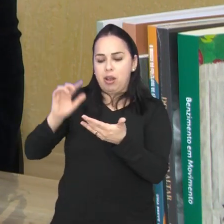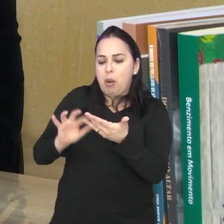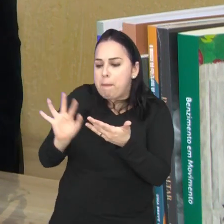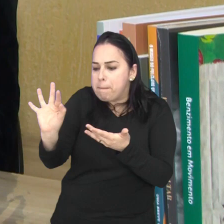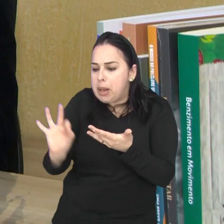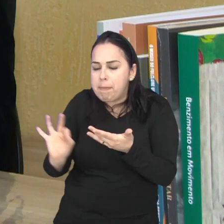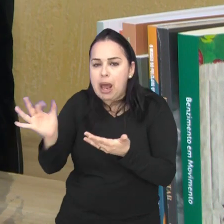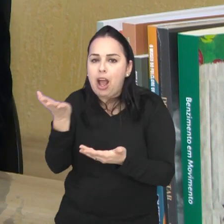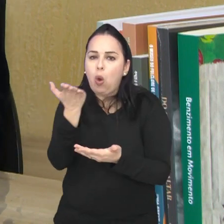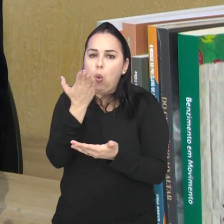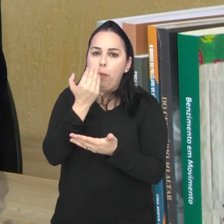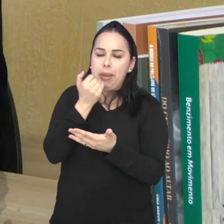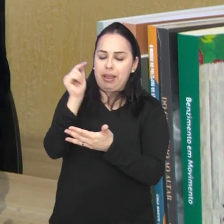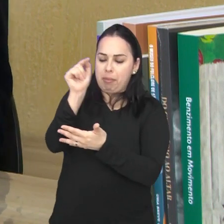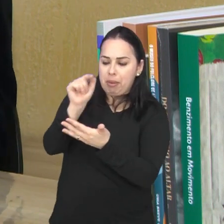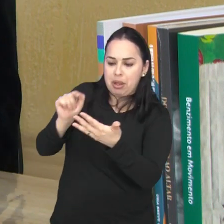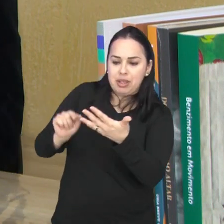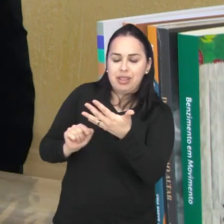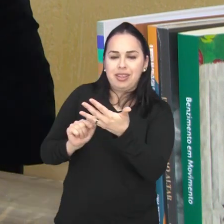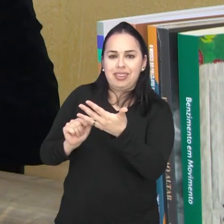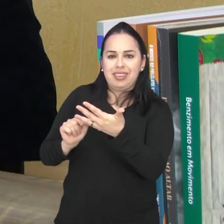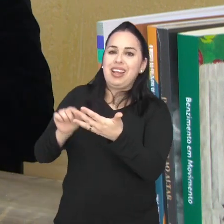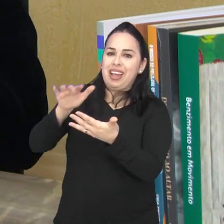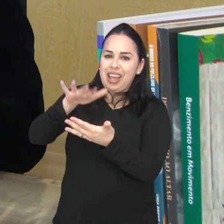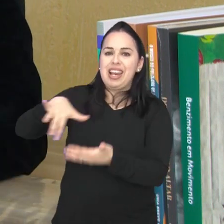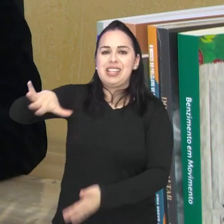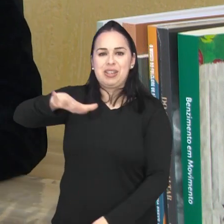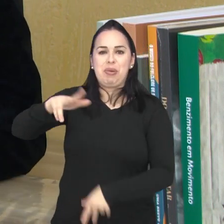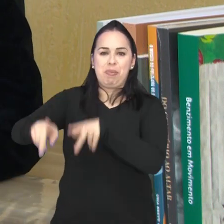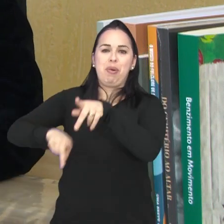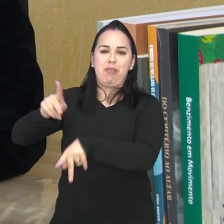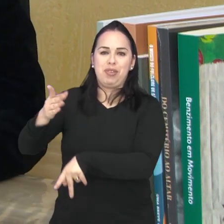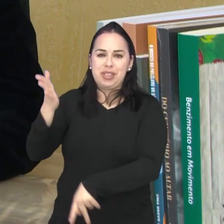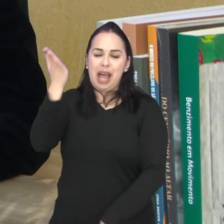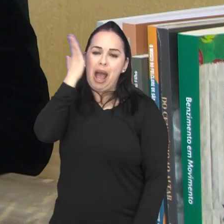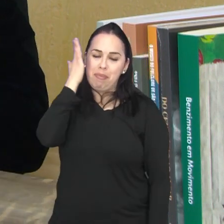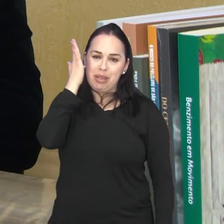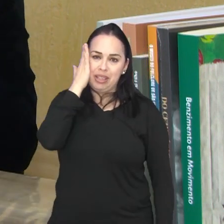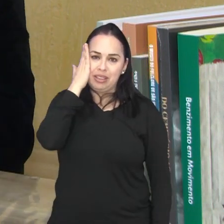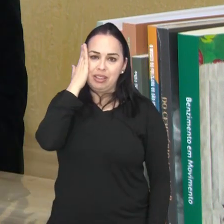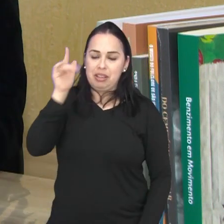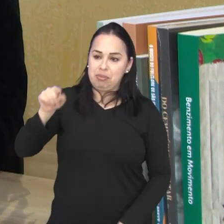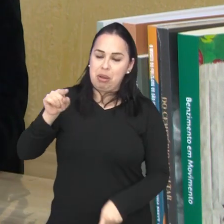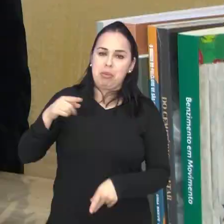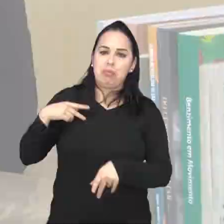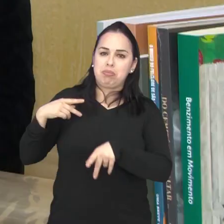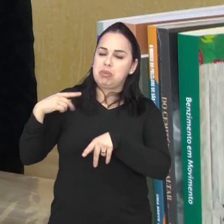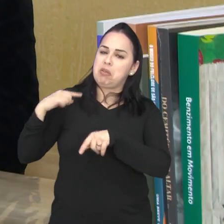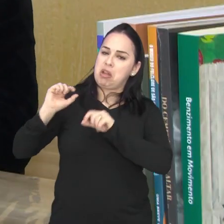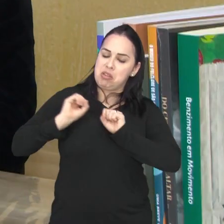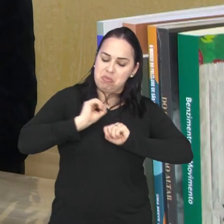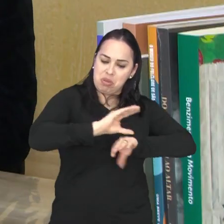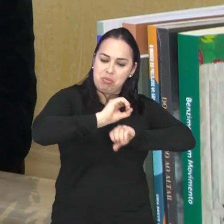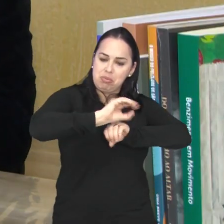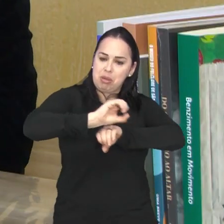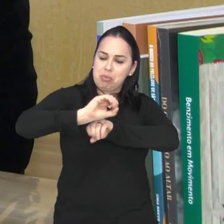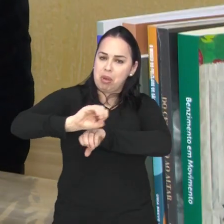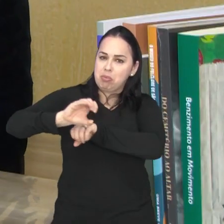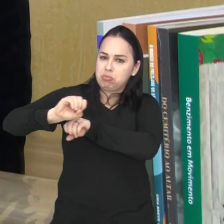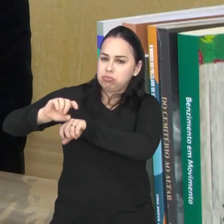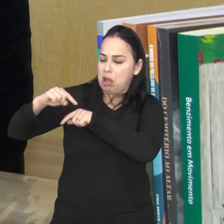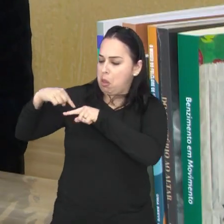maneira de festejar, como preparar o alimento, enfim, toda essa sabedoria do cotidiano, que é